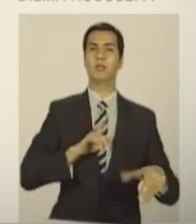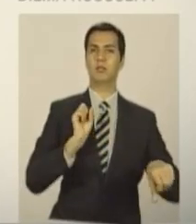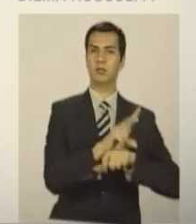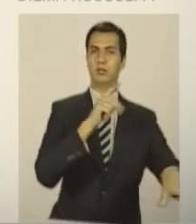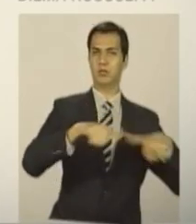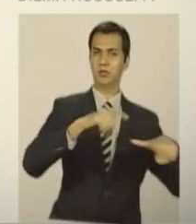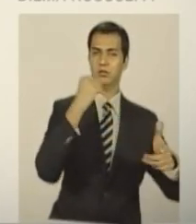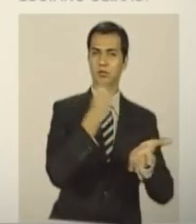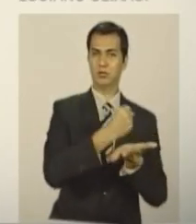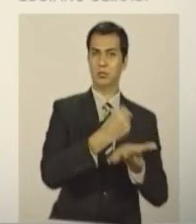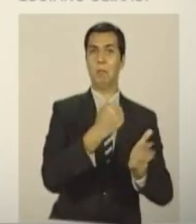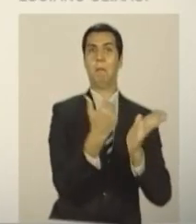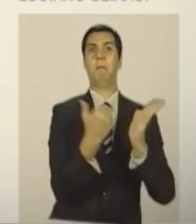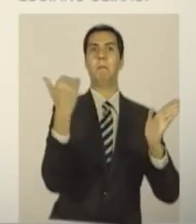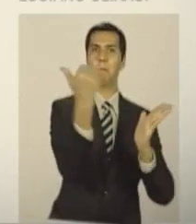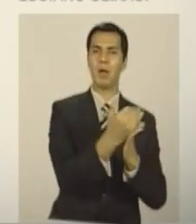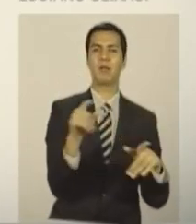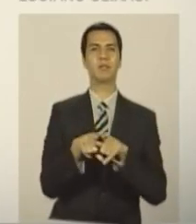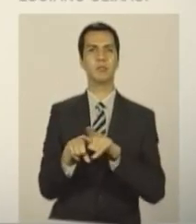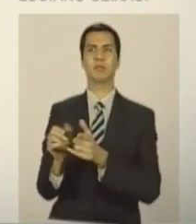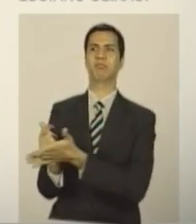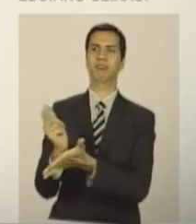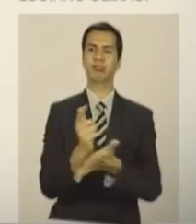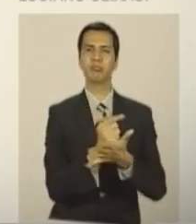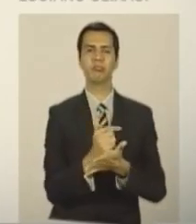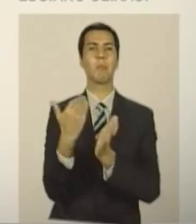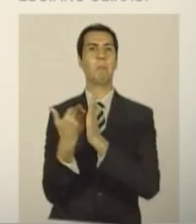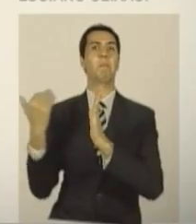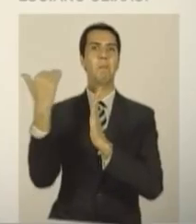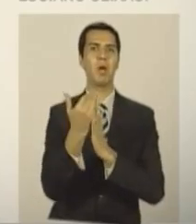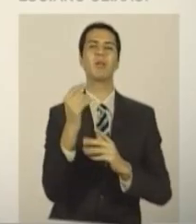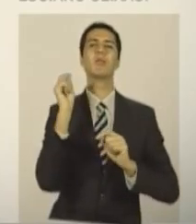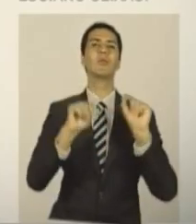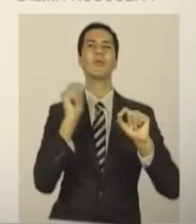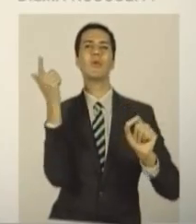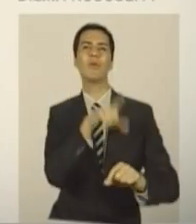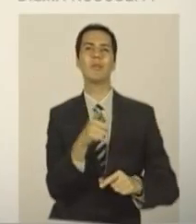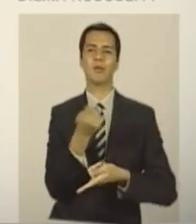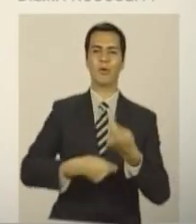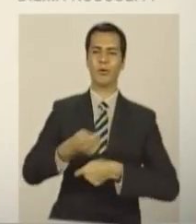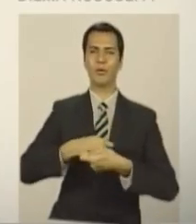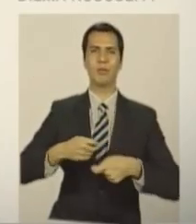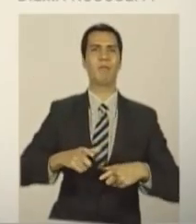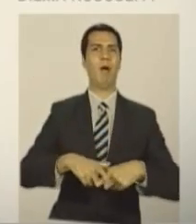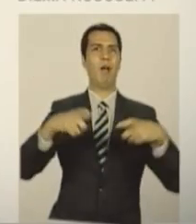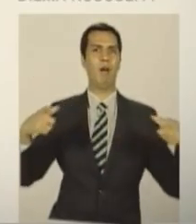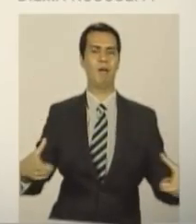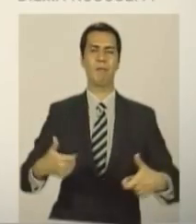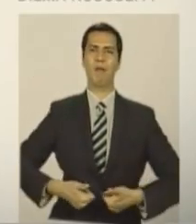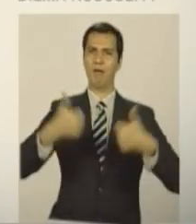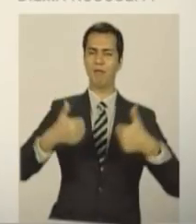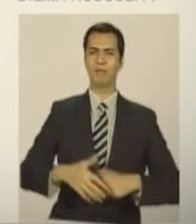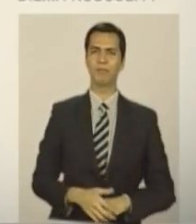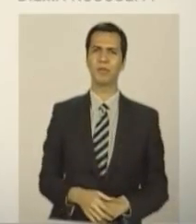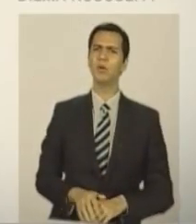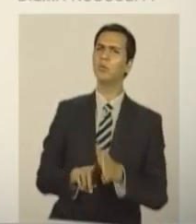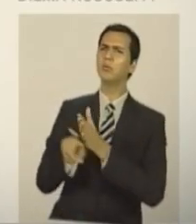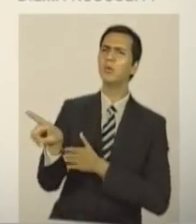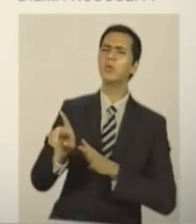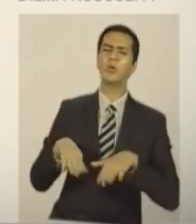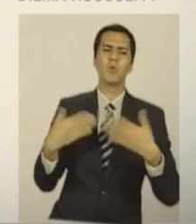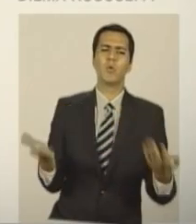economia se mantém em crescimento. Presidenta, que famílias são beneficiadas com Minha Casa, Minha Vida? Olha, Luciano, a prioridade é atender as